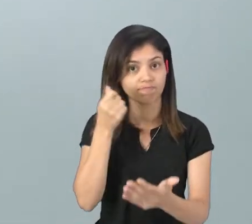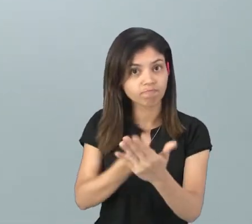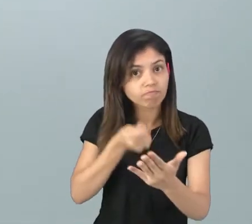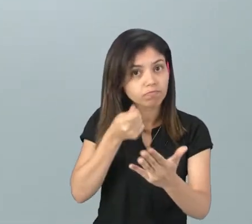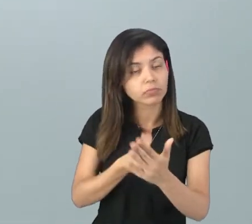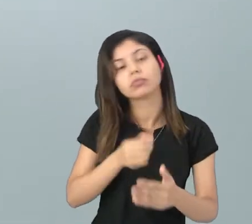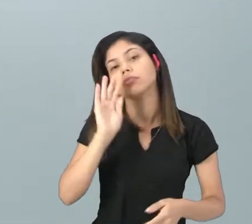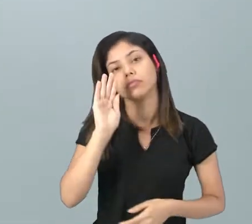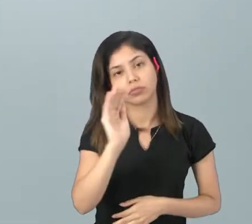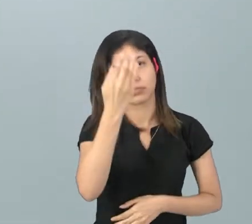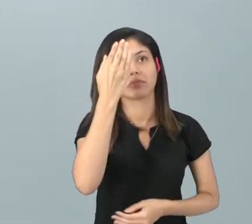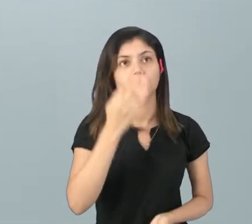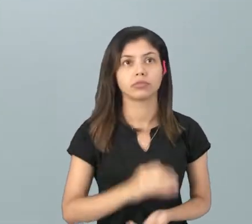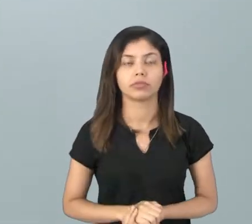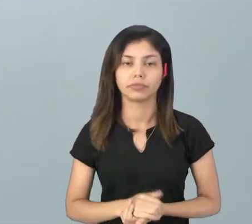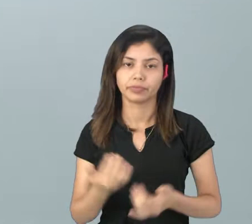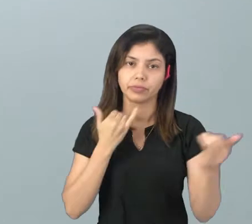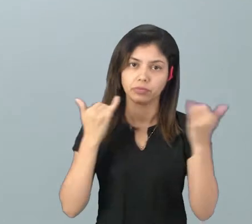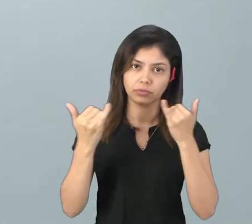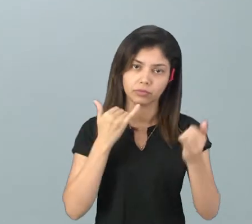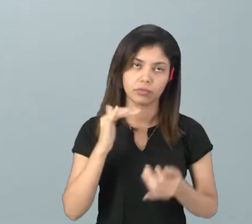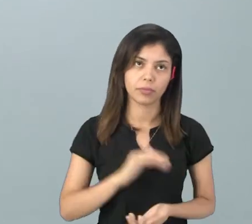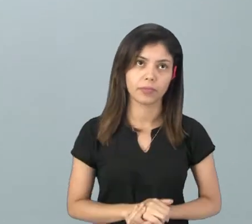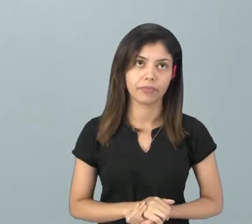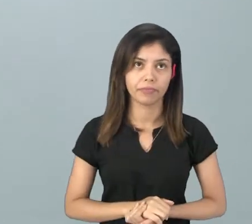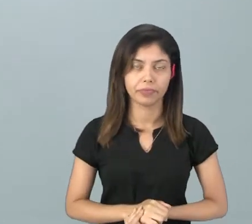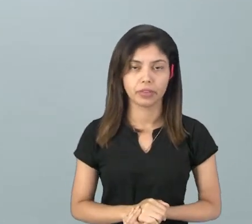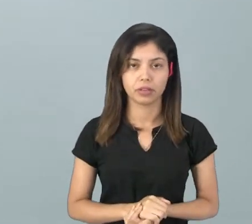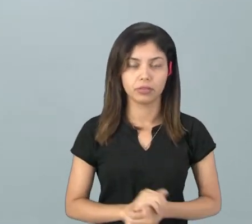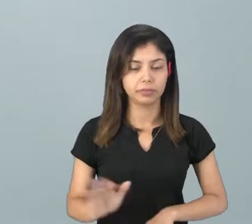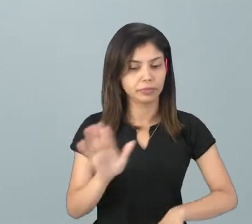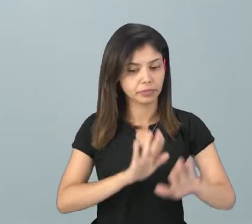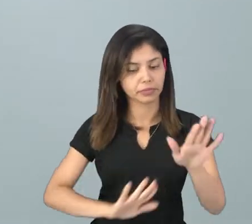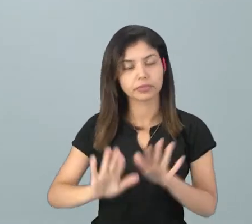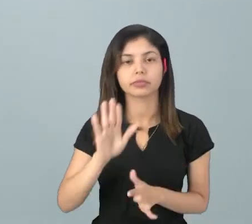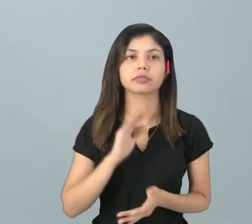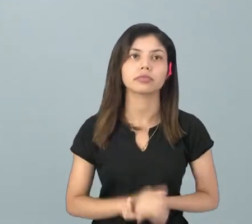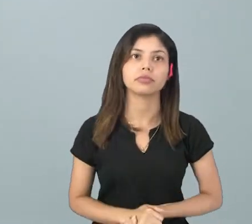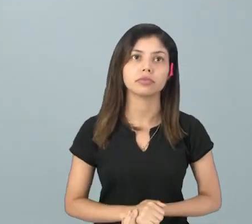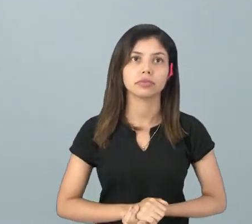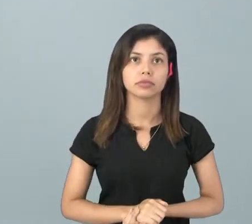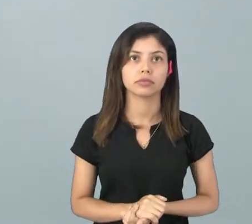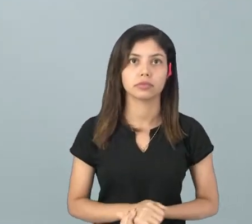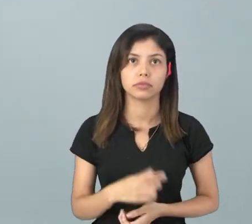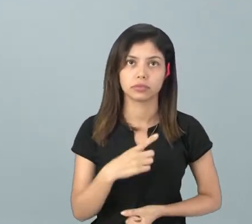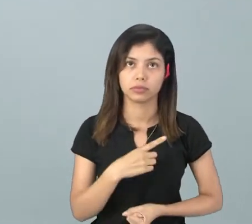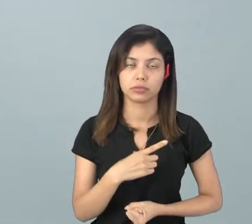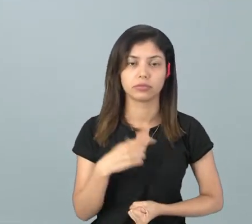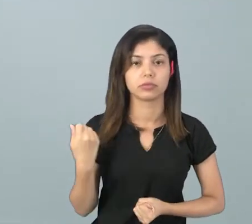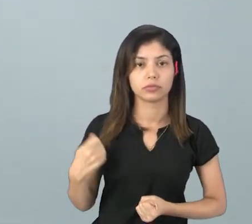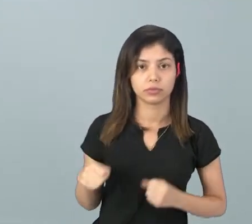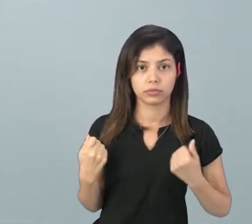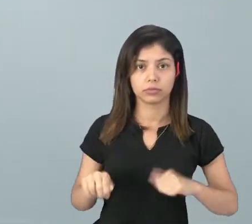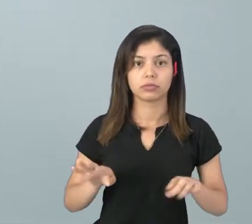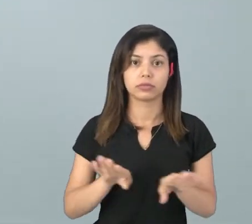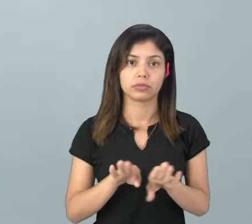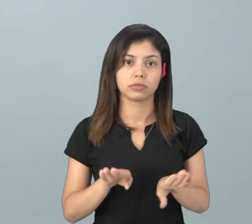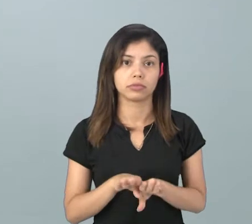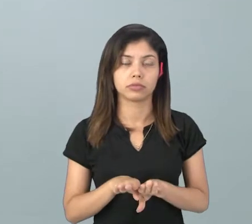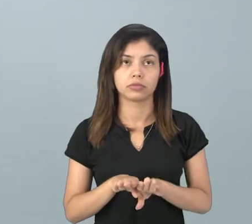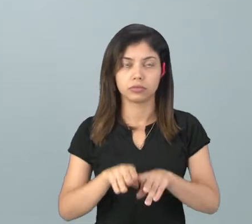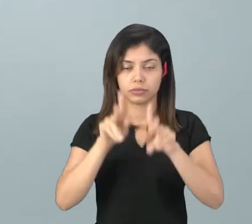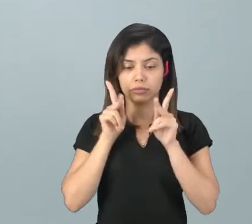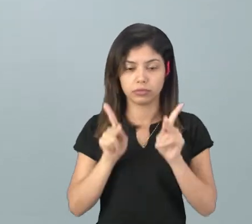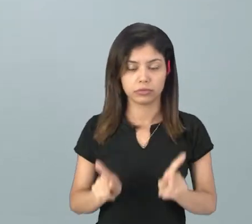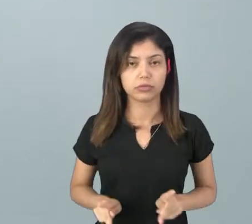por falsa, né? Espalhar falsa notícia. Você tem que ter muito cuidado e isso tem que ser uma atitude